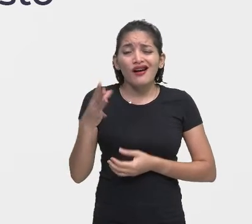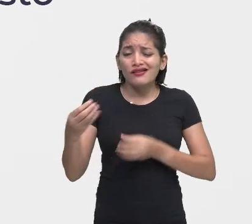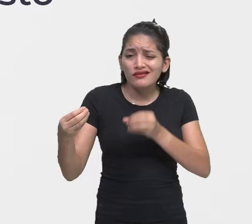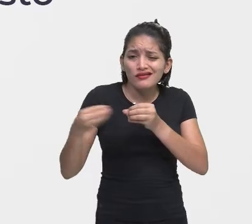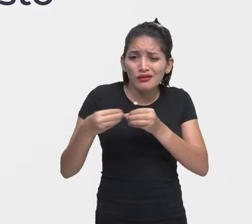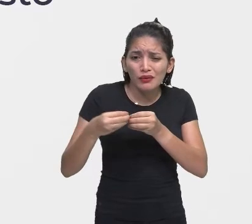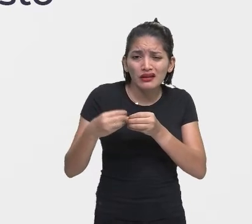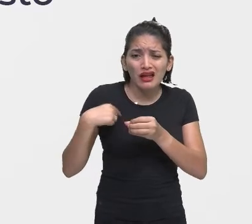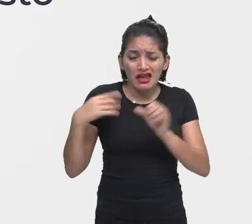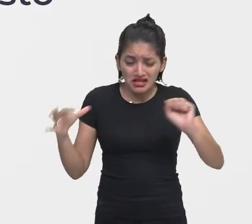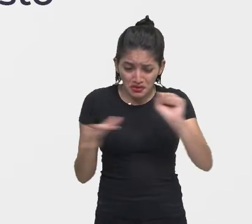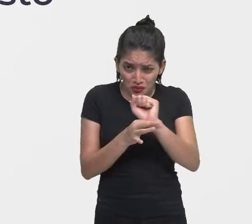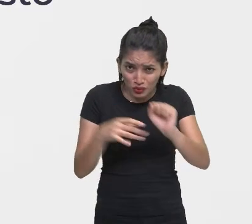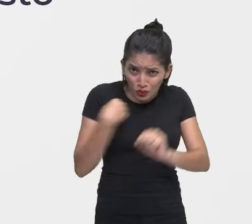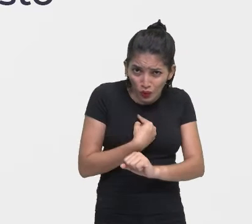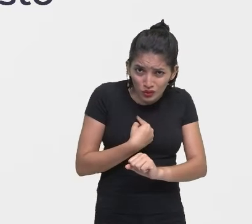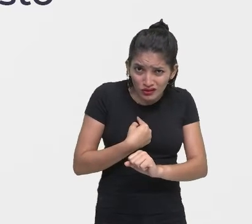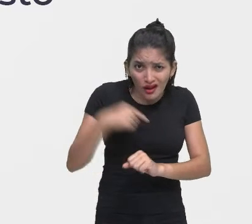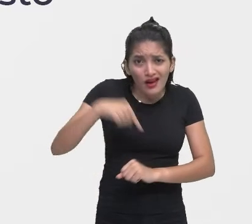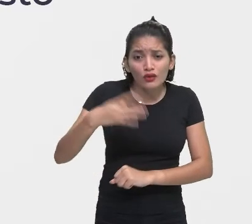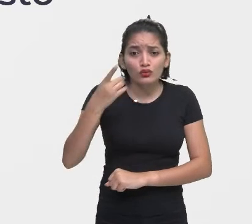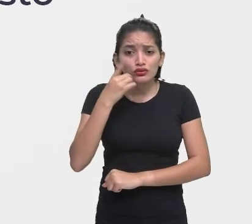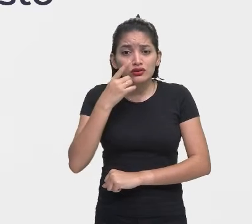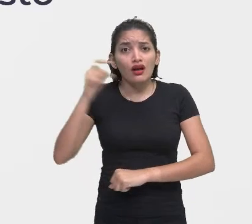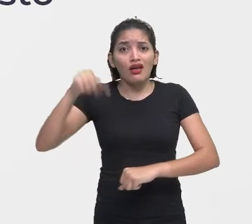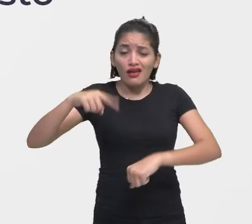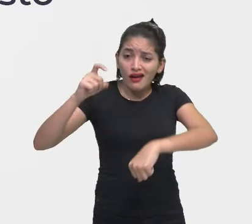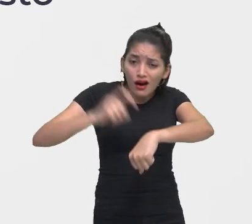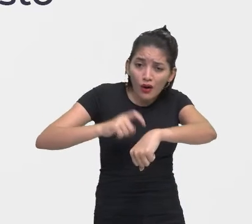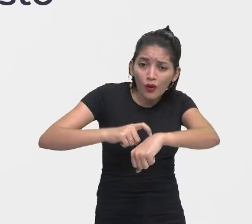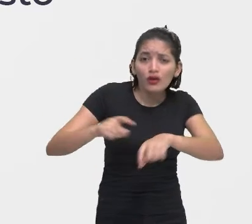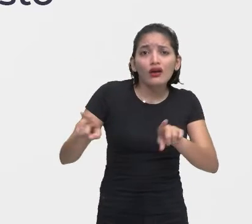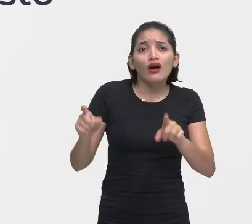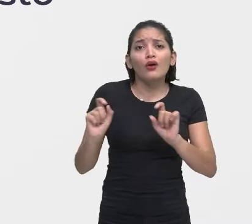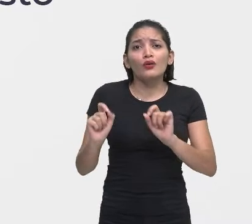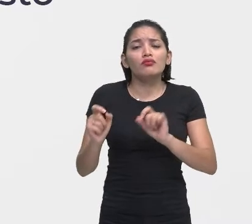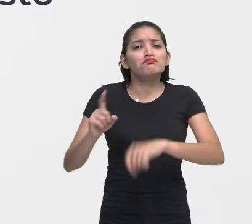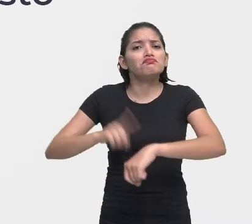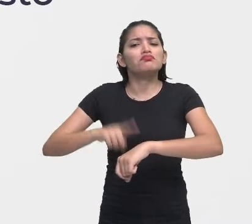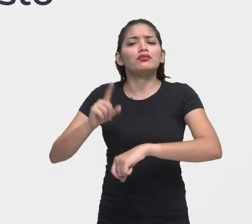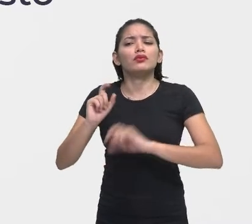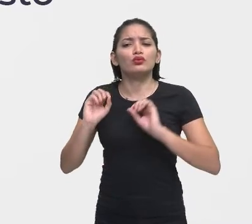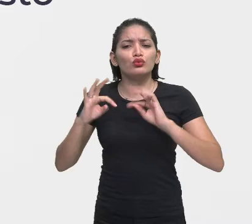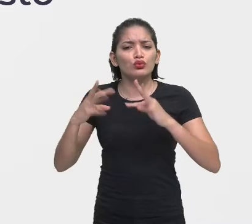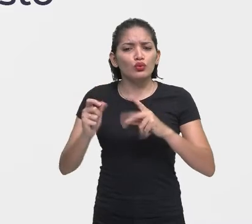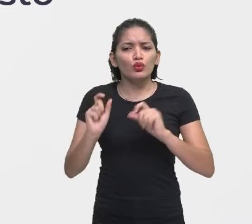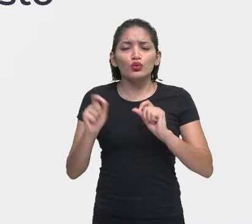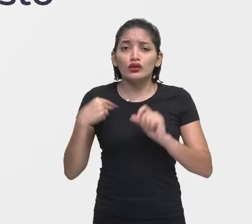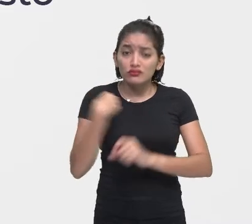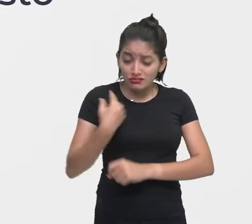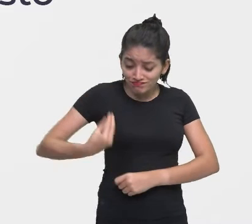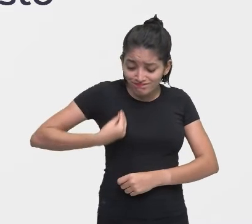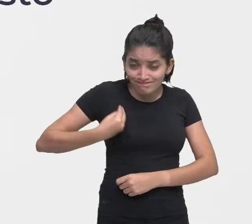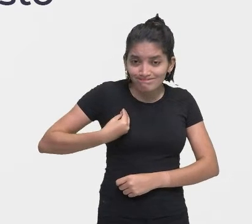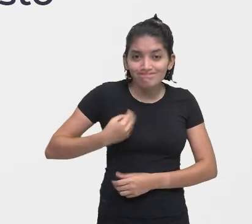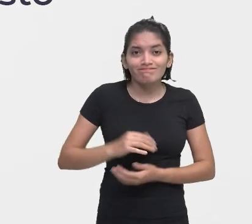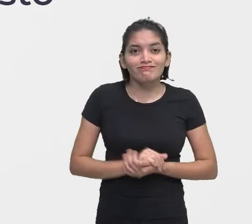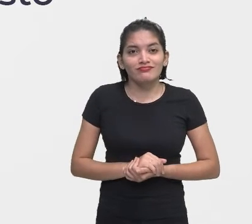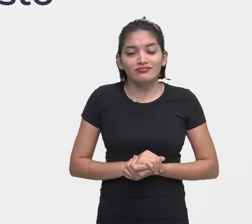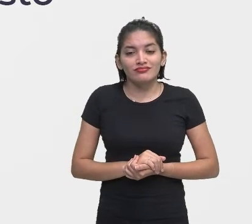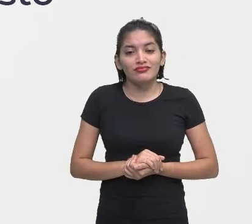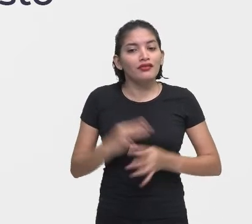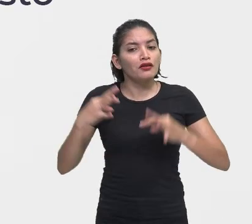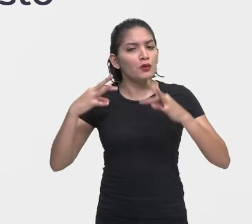segurança nossa? Este é o dia, esta é a hora, este é o momento, isto é o que somos, e